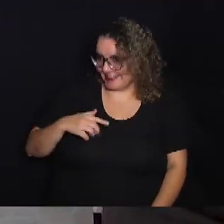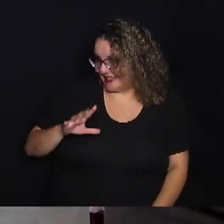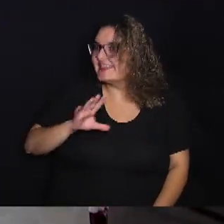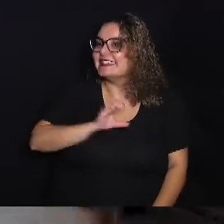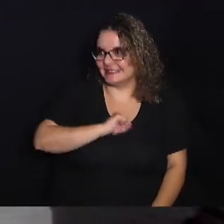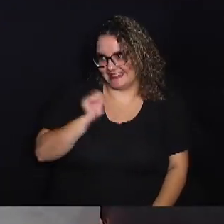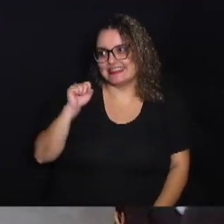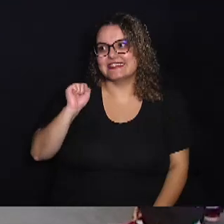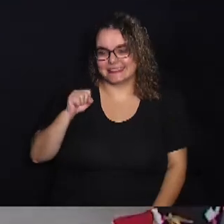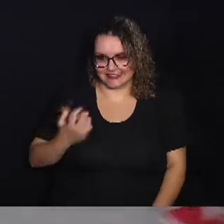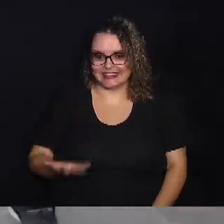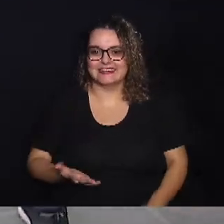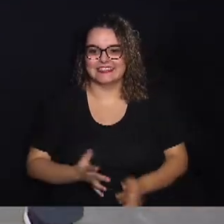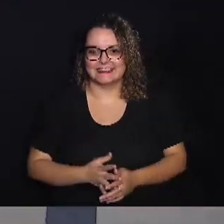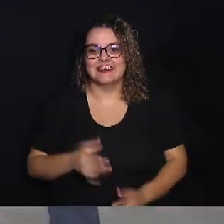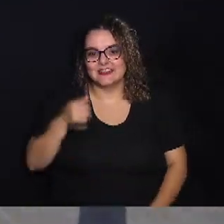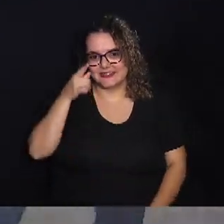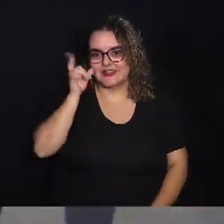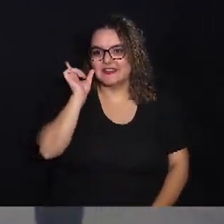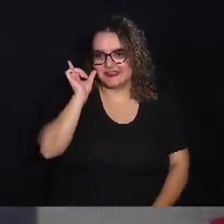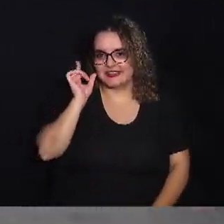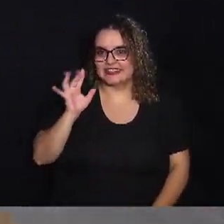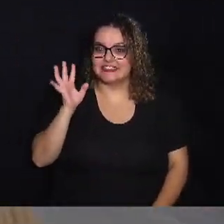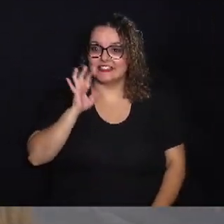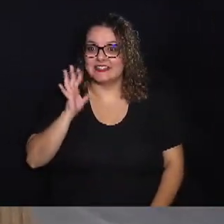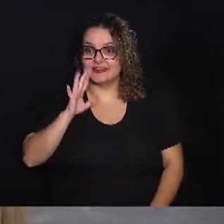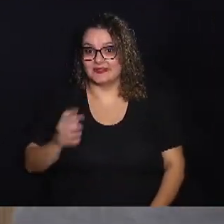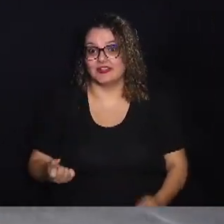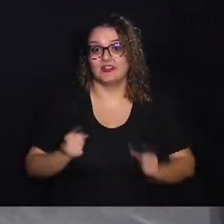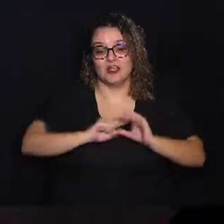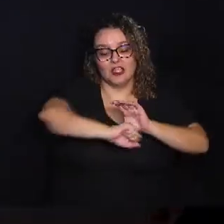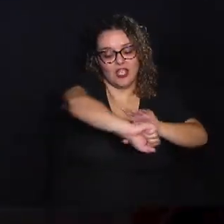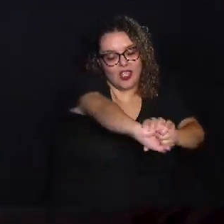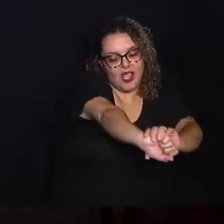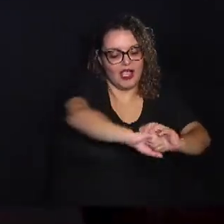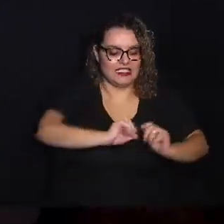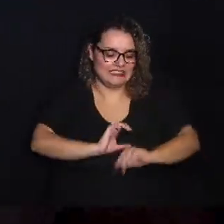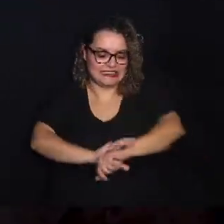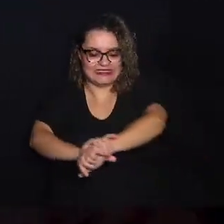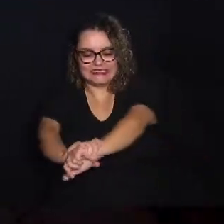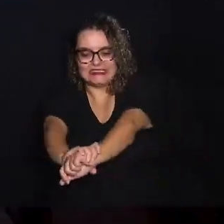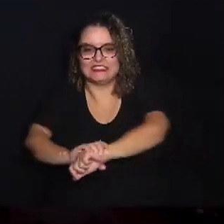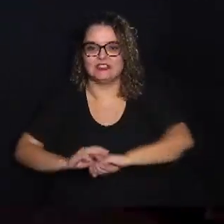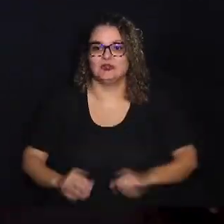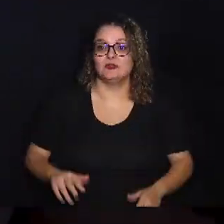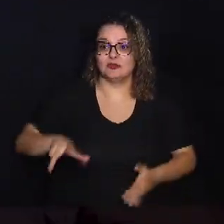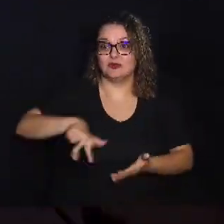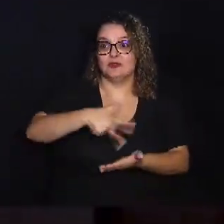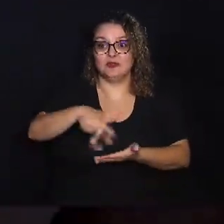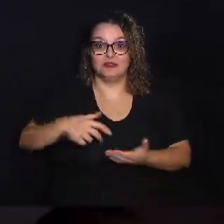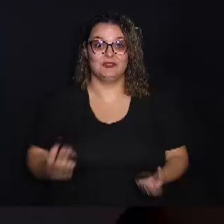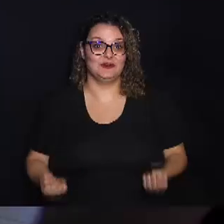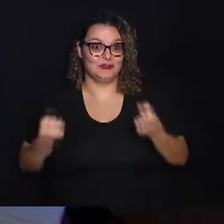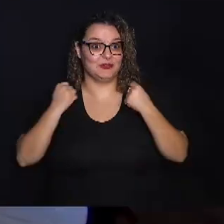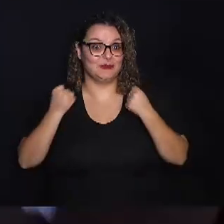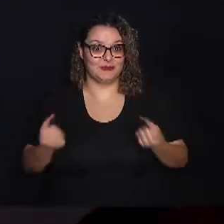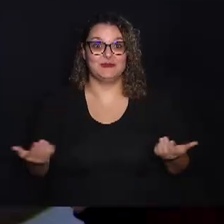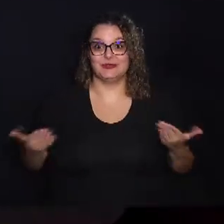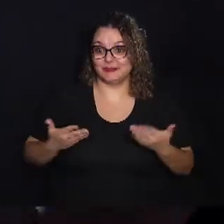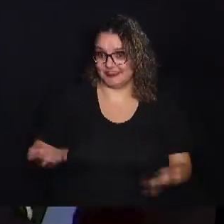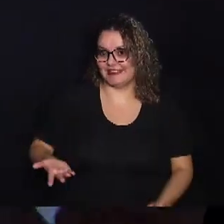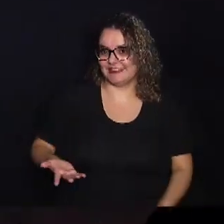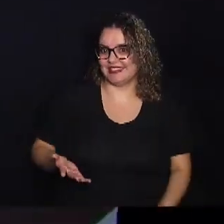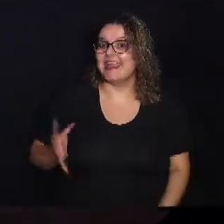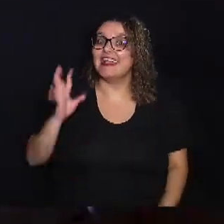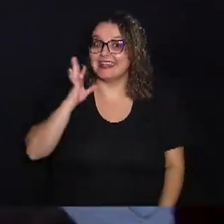assim. Ontem foi legal os alongamentos, exercício. Hoje estamos dançando aqui, né? E tá